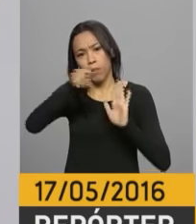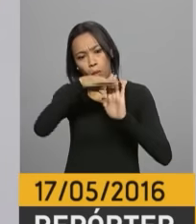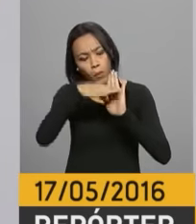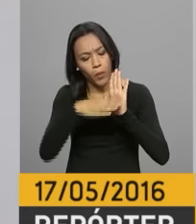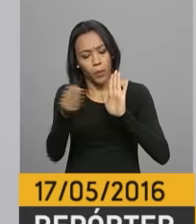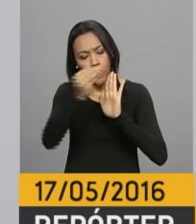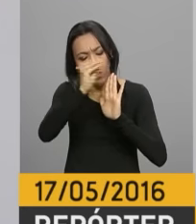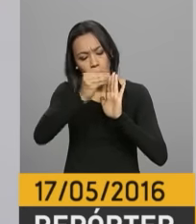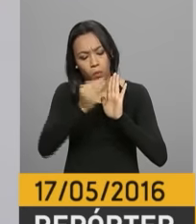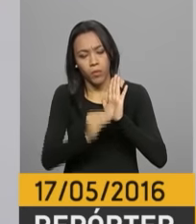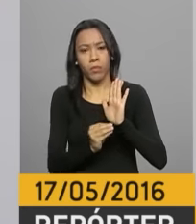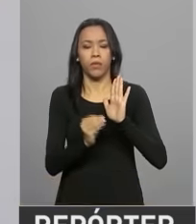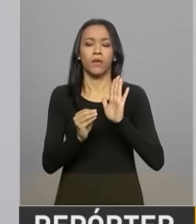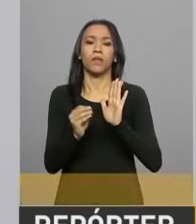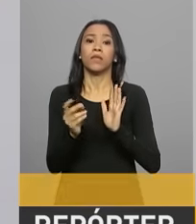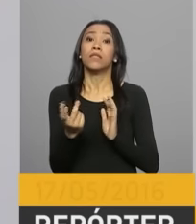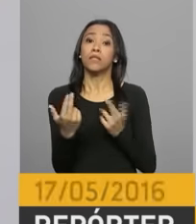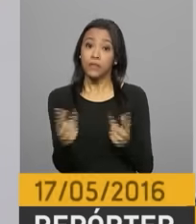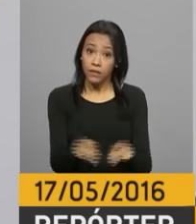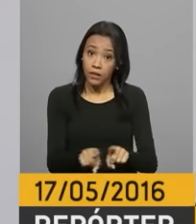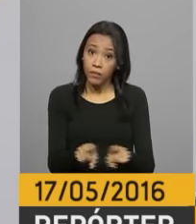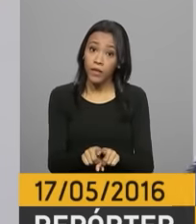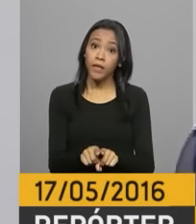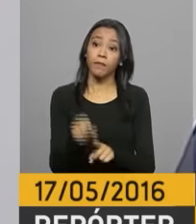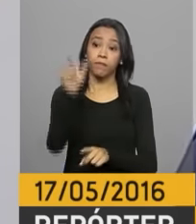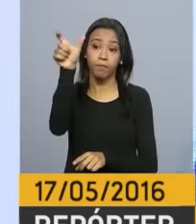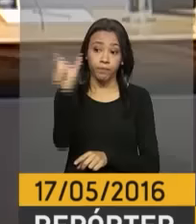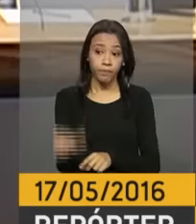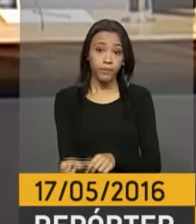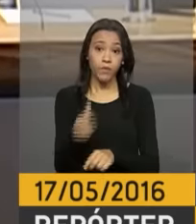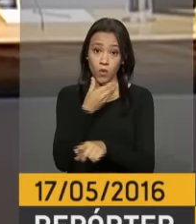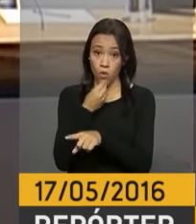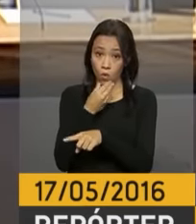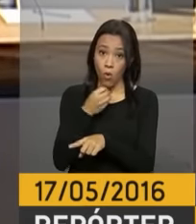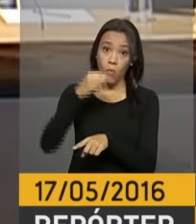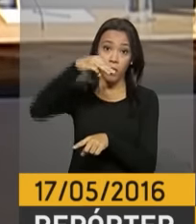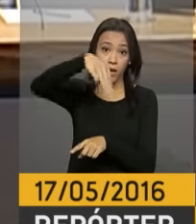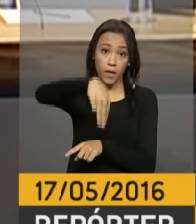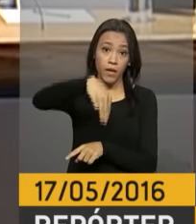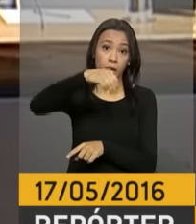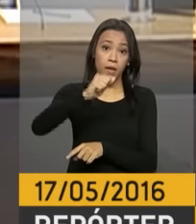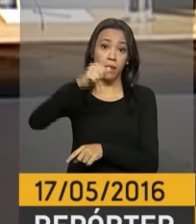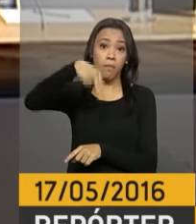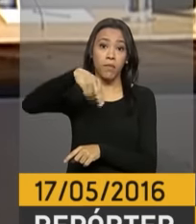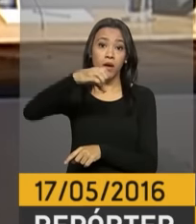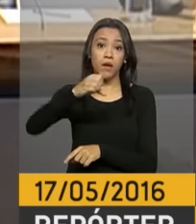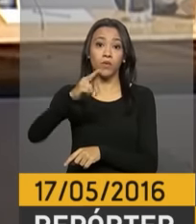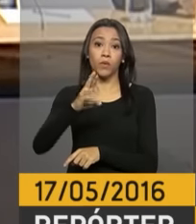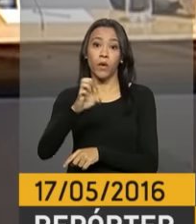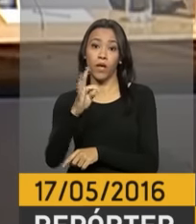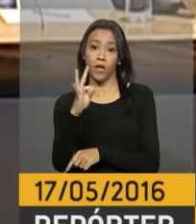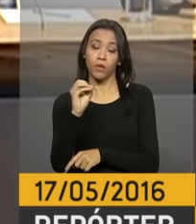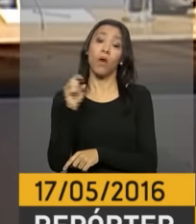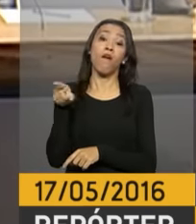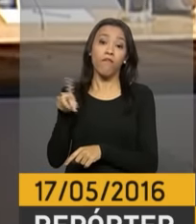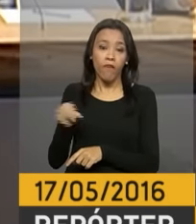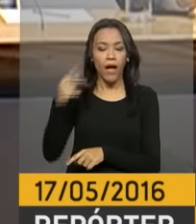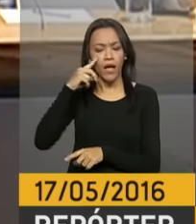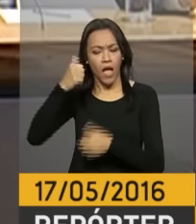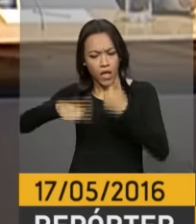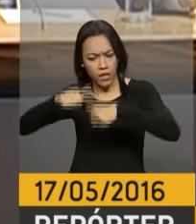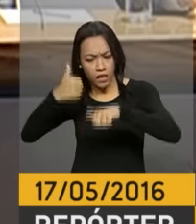maneira que o Mansueto vai fazer uma análise das contas públicas, o